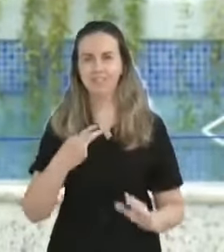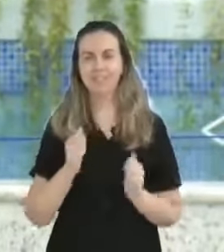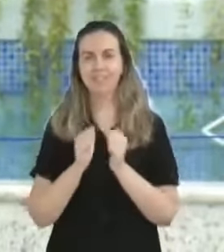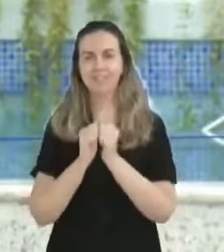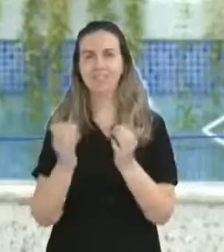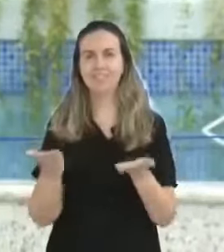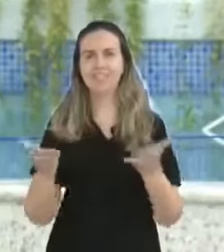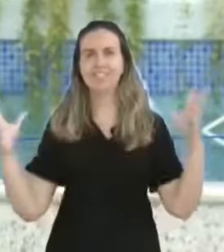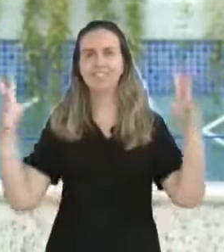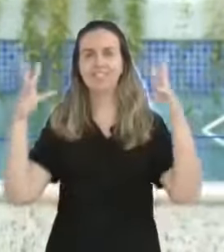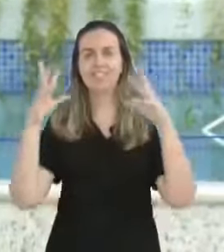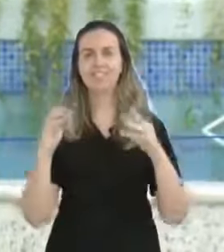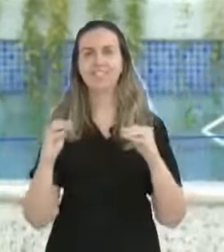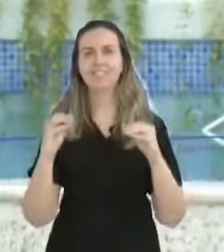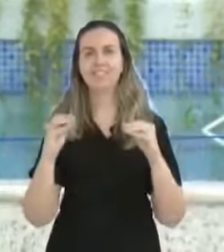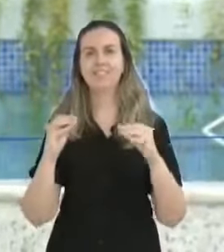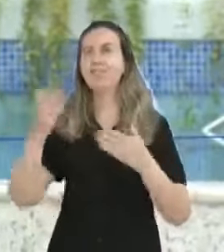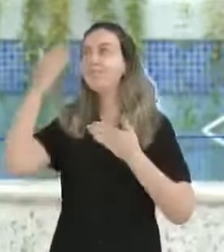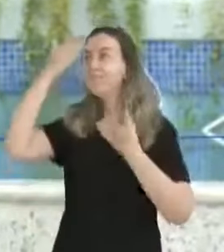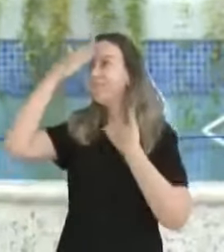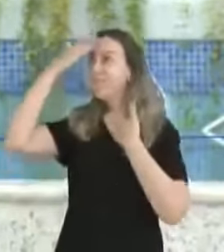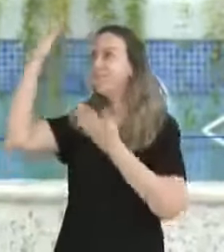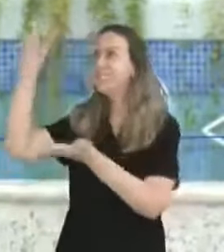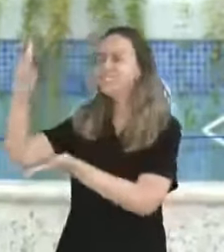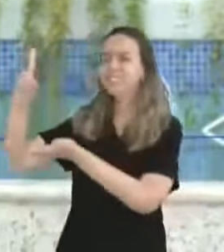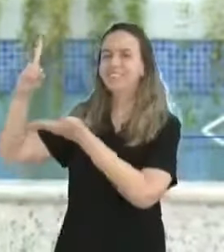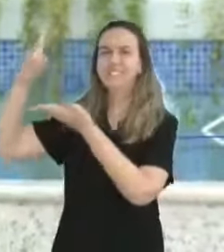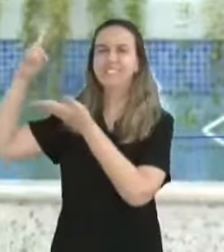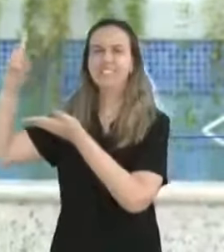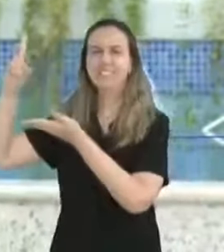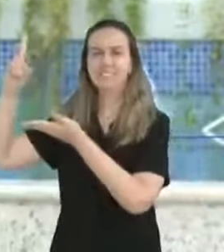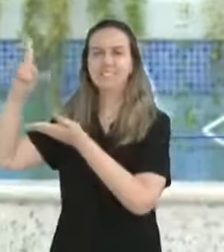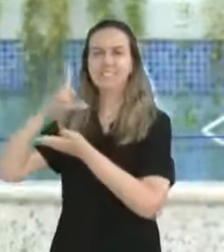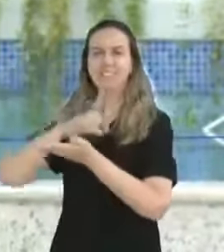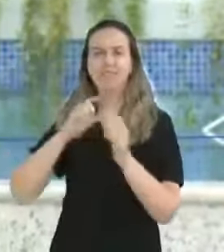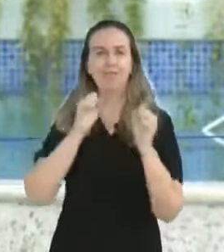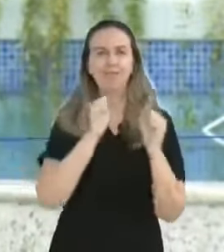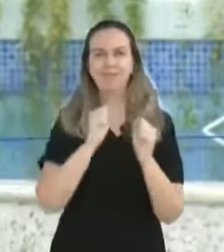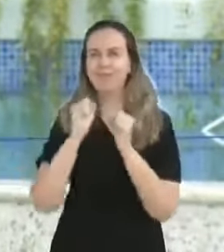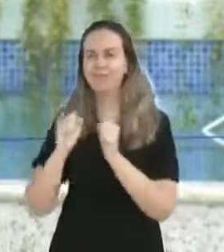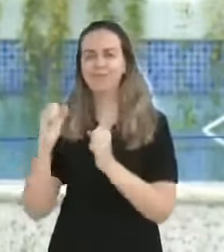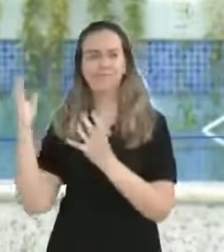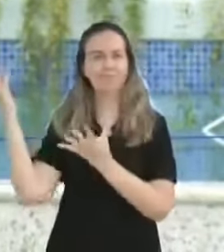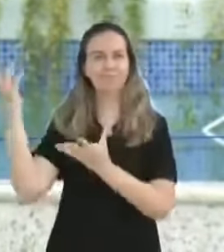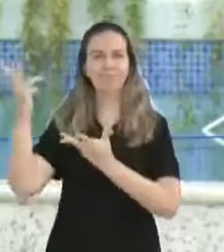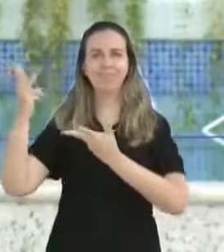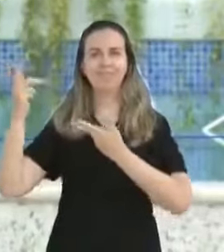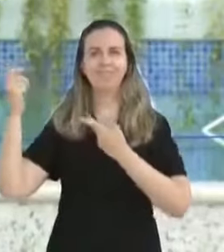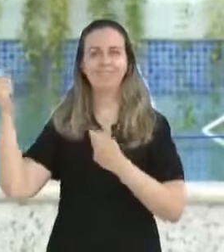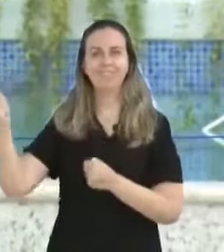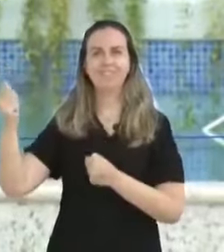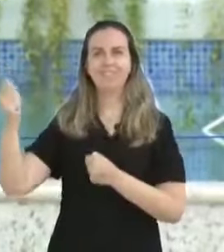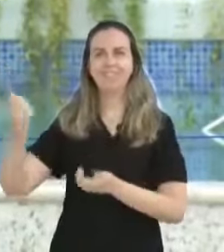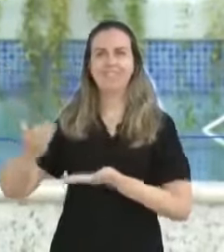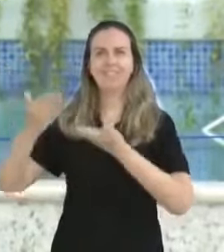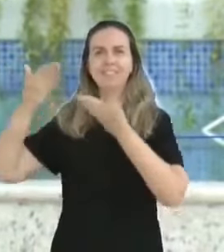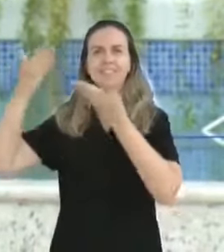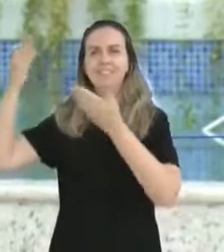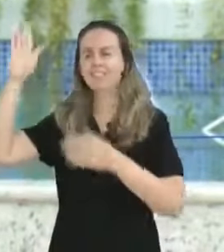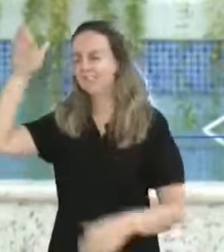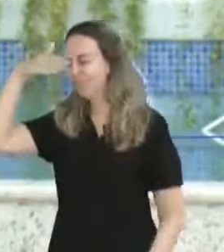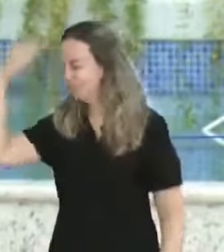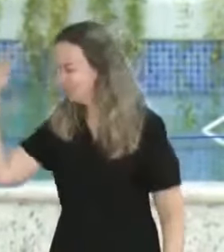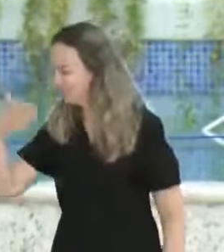esta noite para glorificar ao Deus Todo-Poderoso, merecedor de